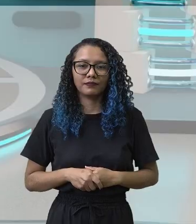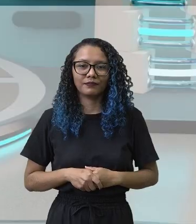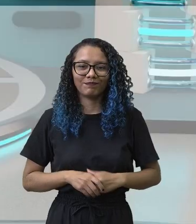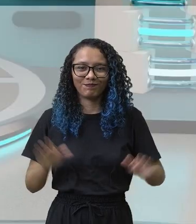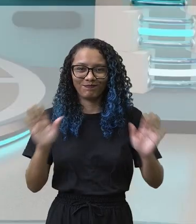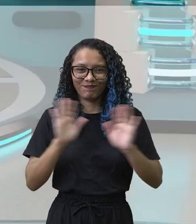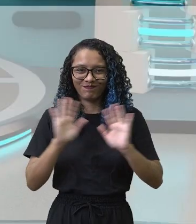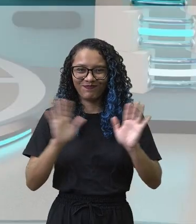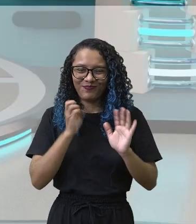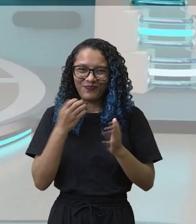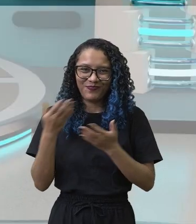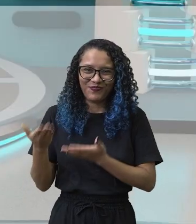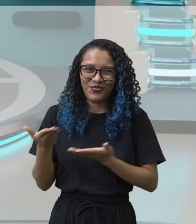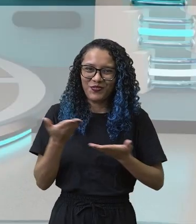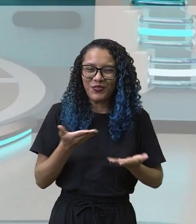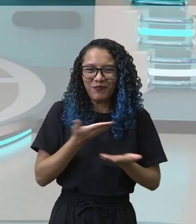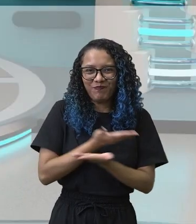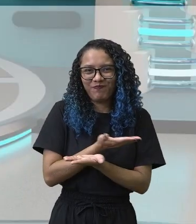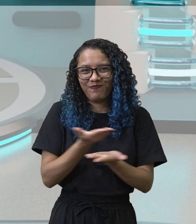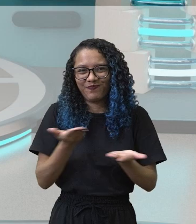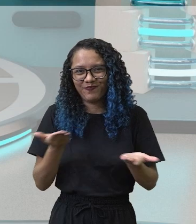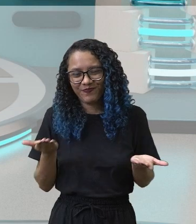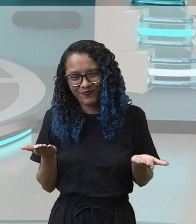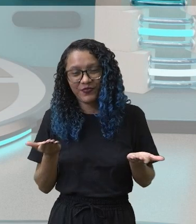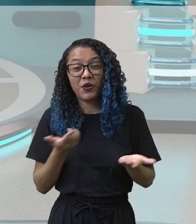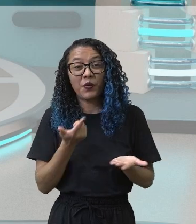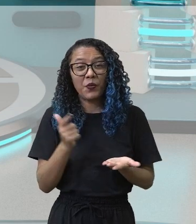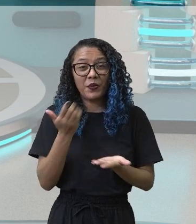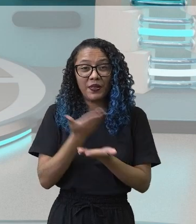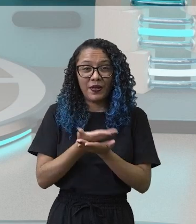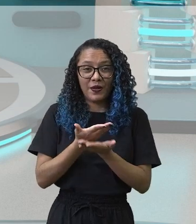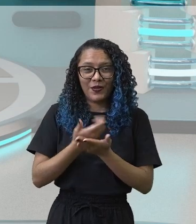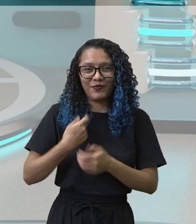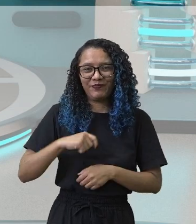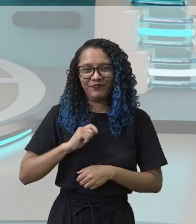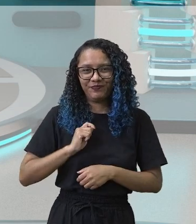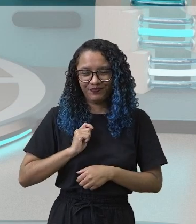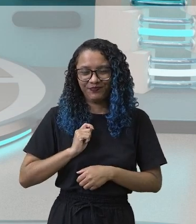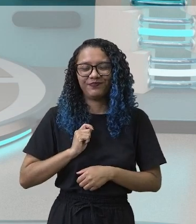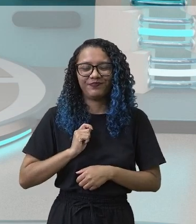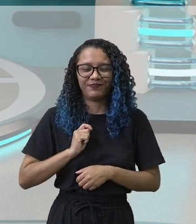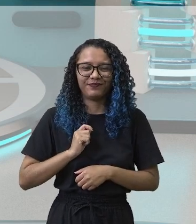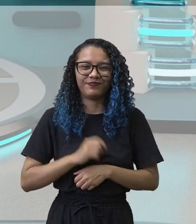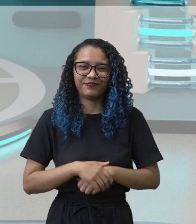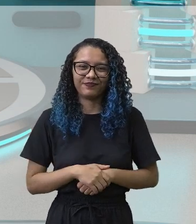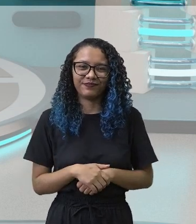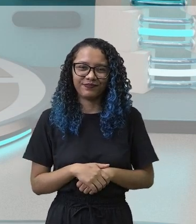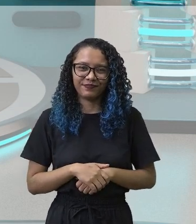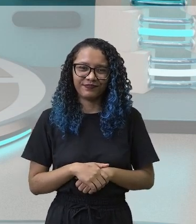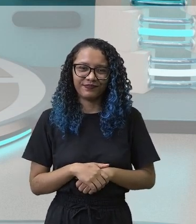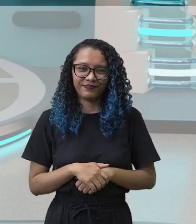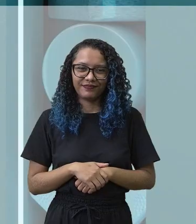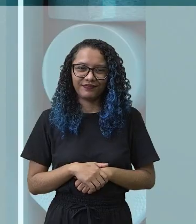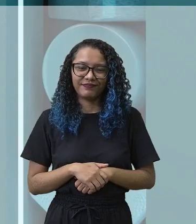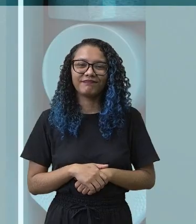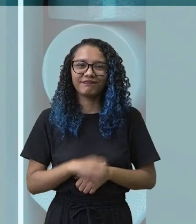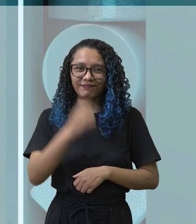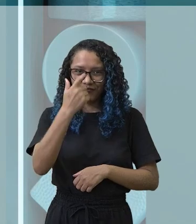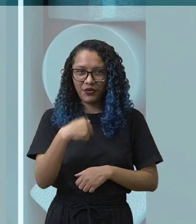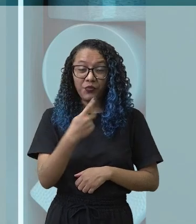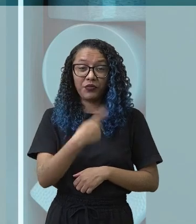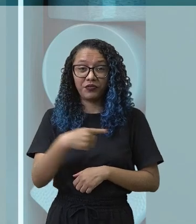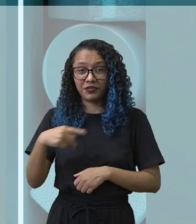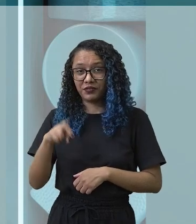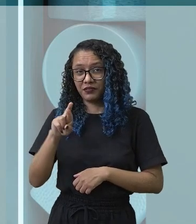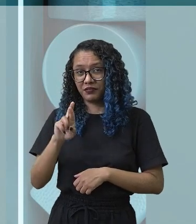Olá bidos todos e todas para na classe de lngua espanhola eu sou professor